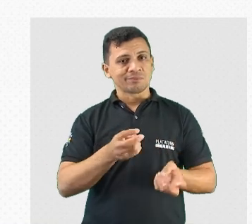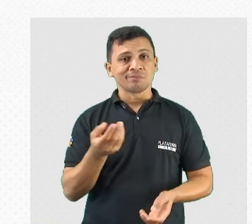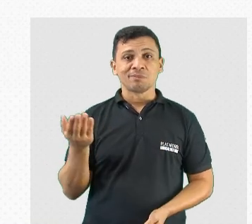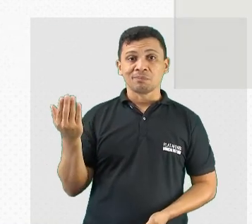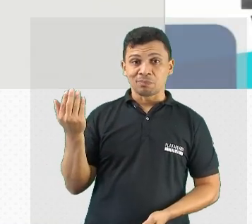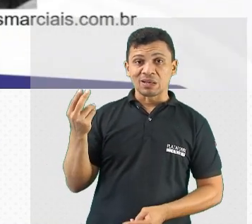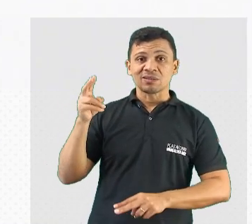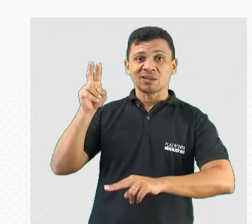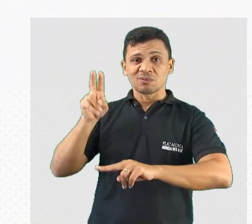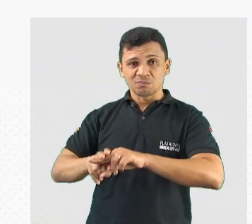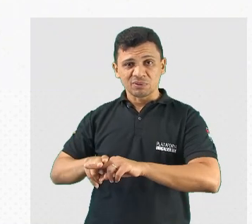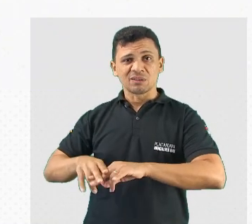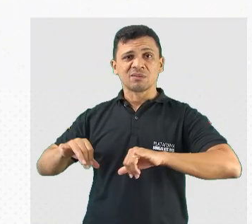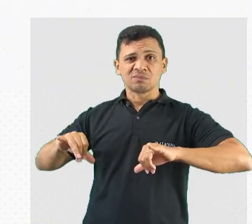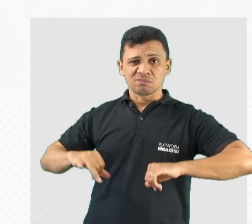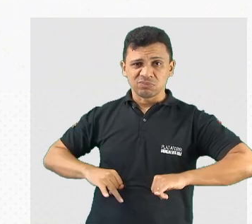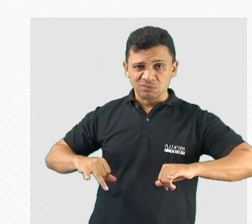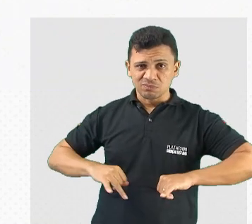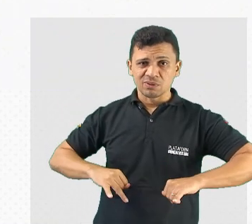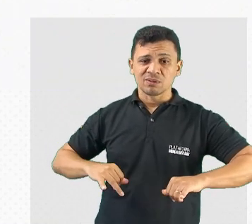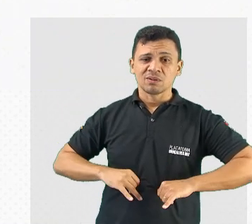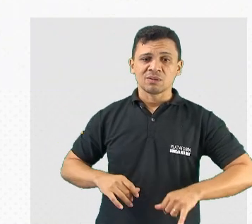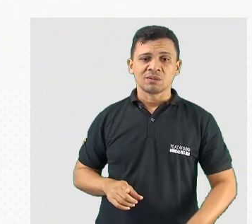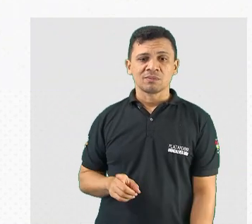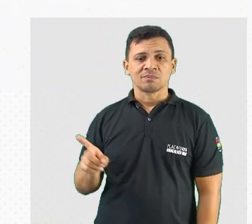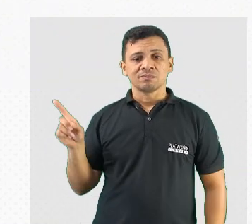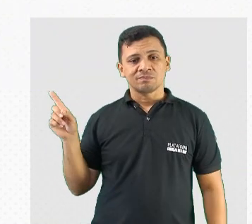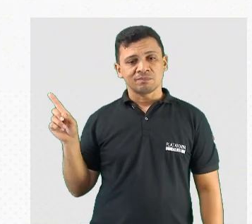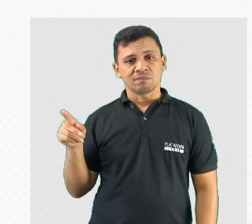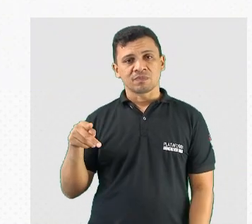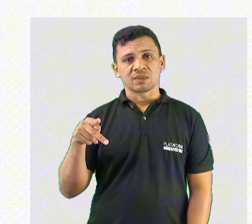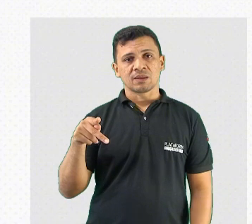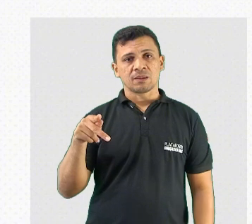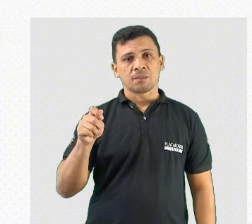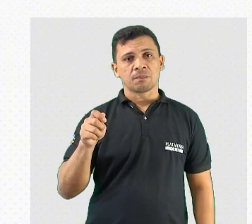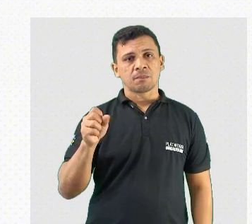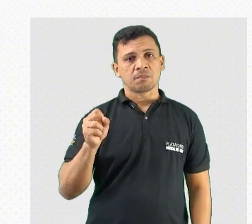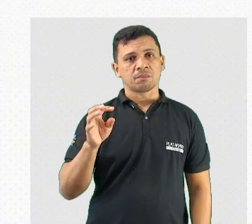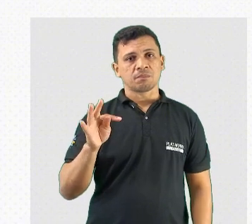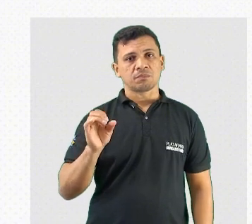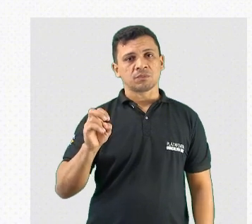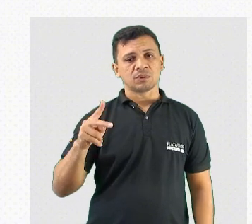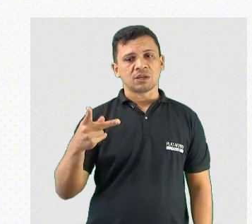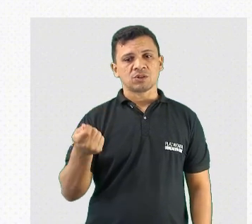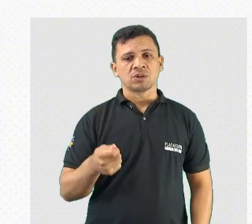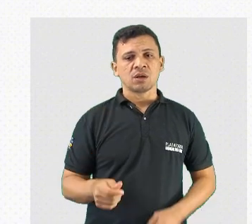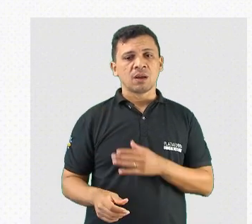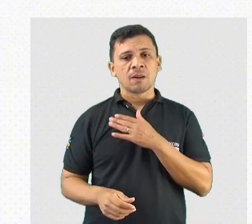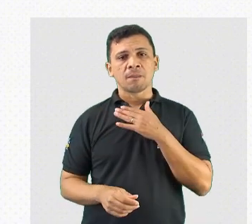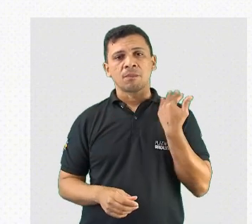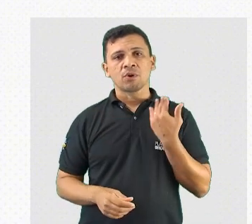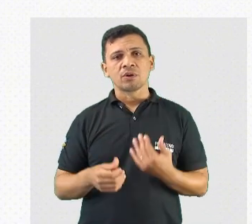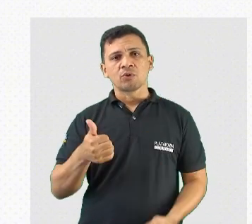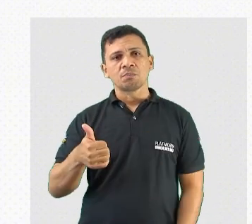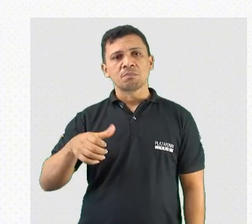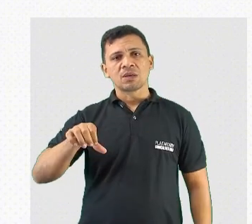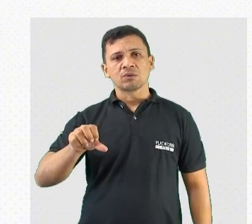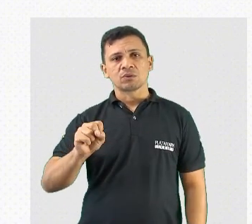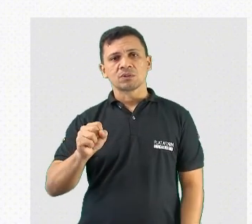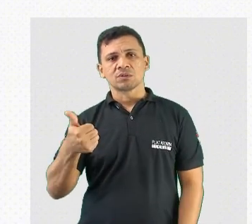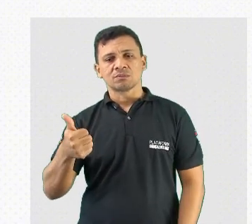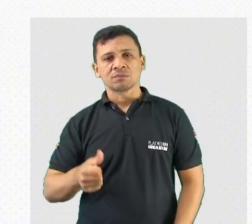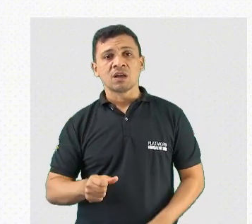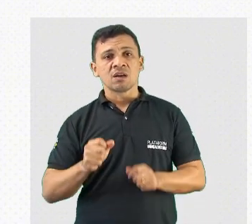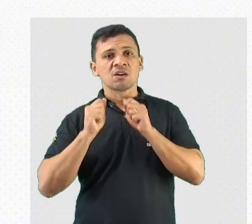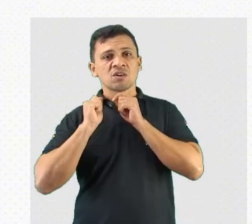foi reprimido, etc., que eu já falei para vocês, e Mestre Pastinha, que é mais recente, que faleceu em 1981. Ele começou